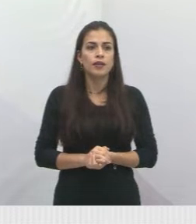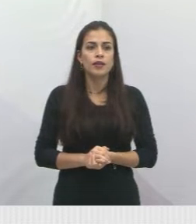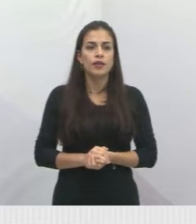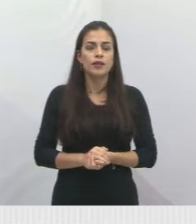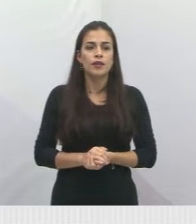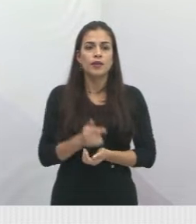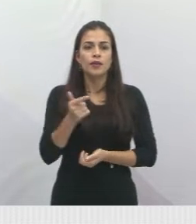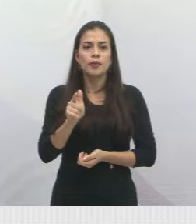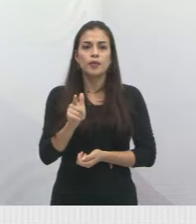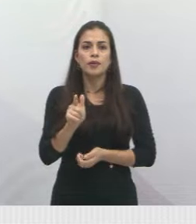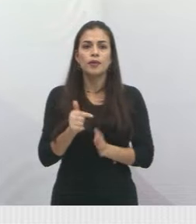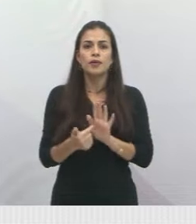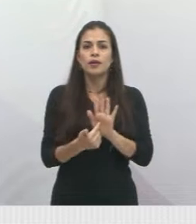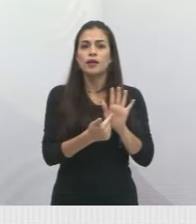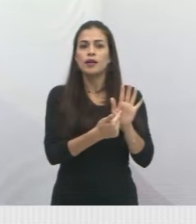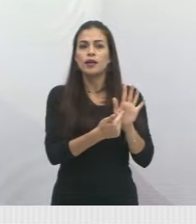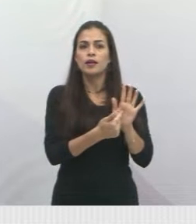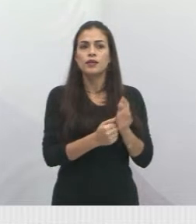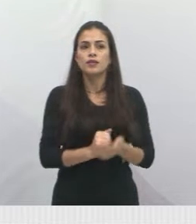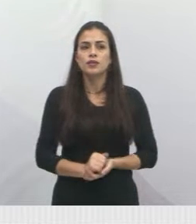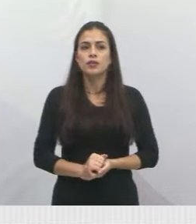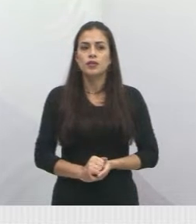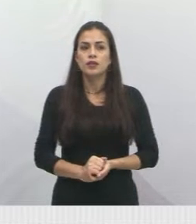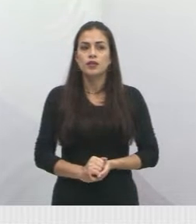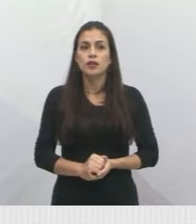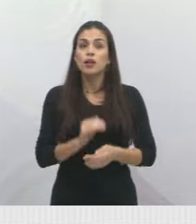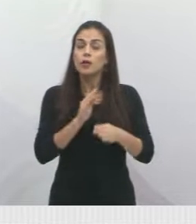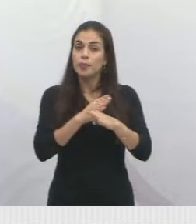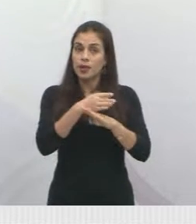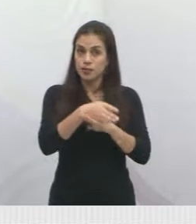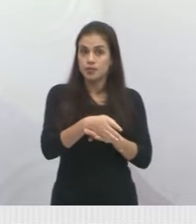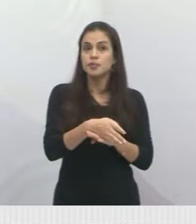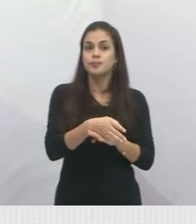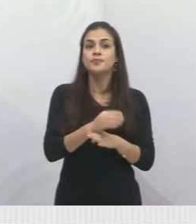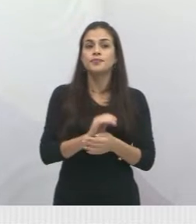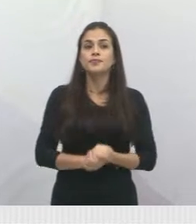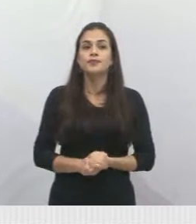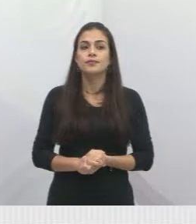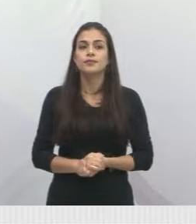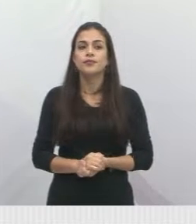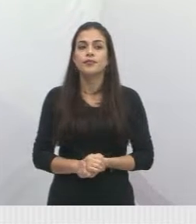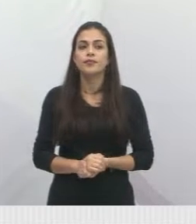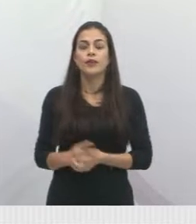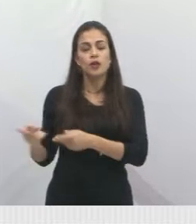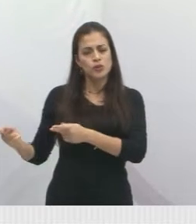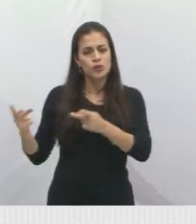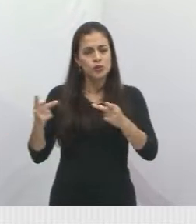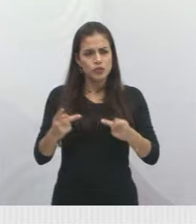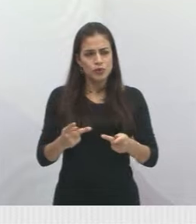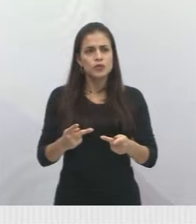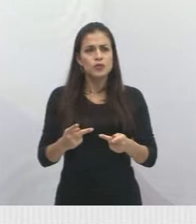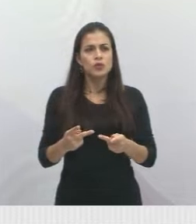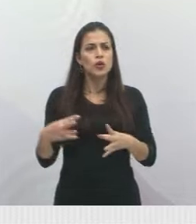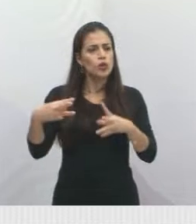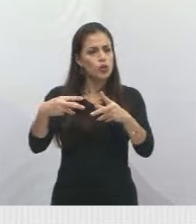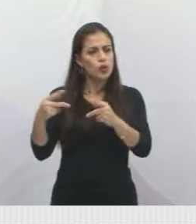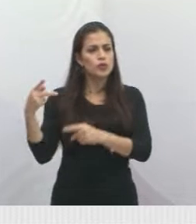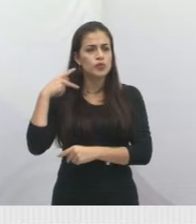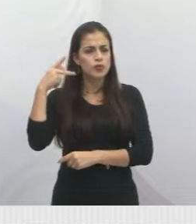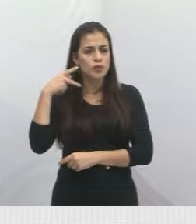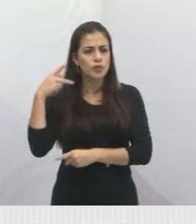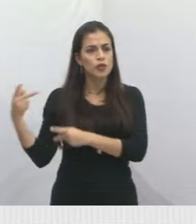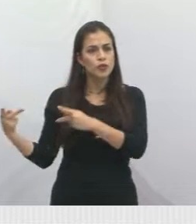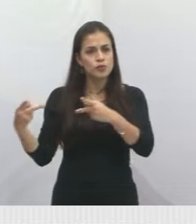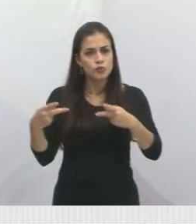próximo slide, eu estive presente. Recebemos o convite, todos os vereadores foram convidados a participar